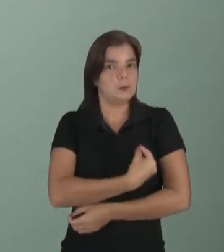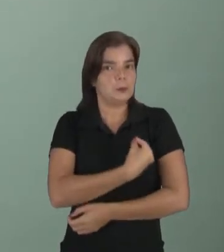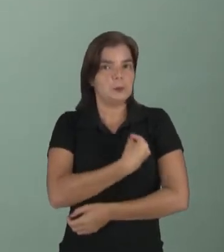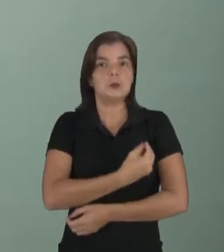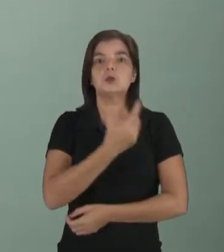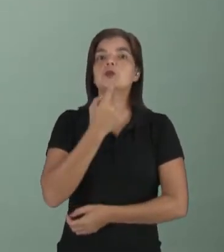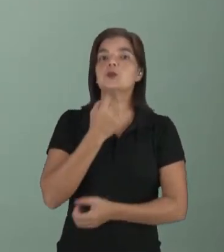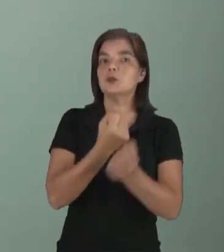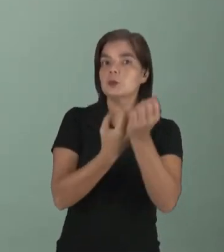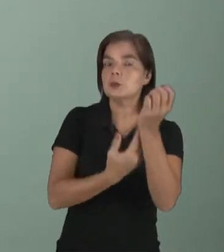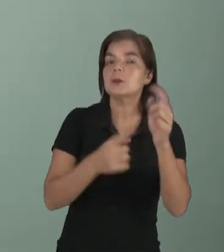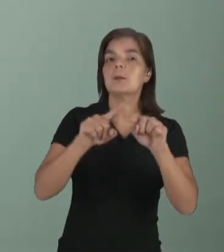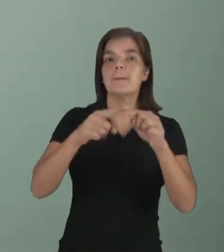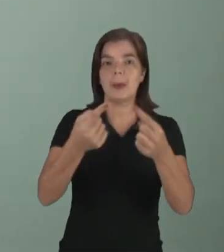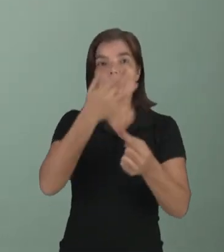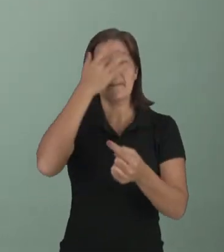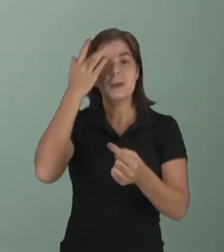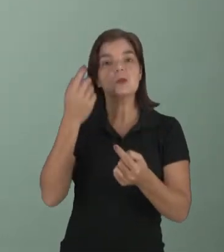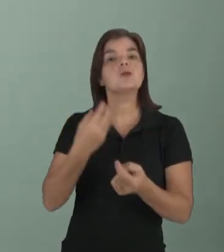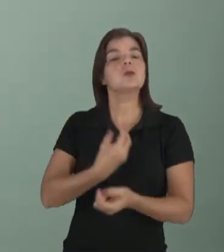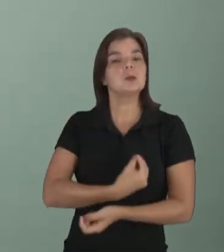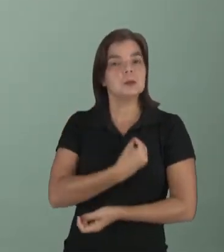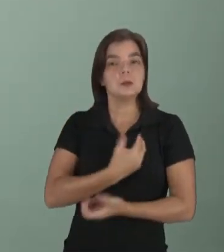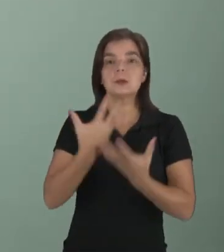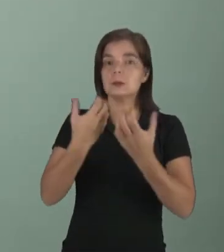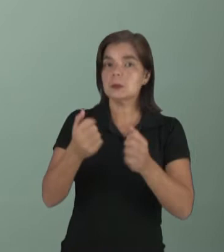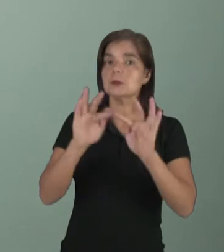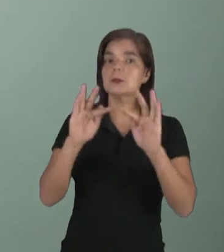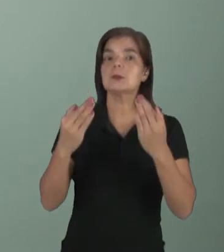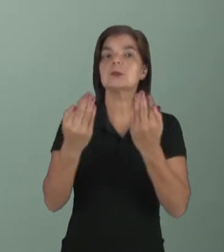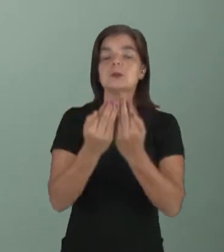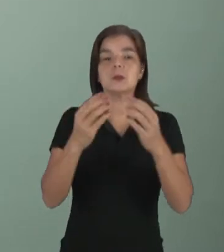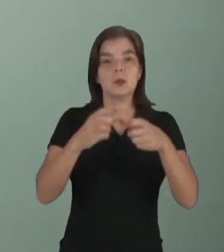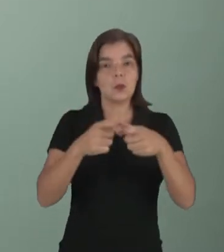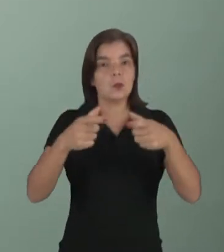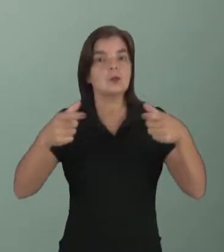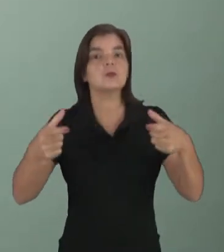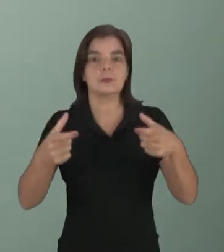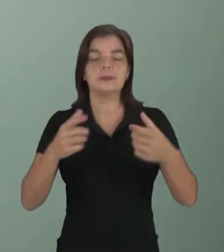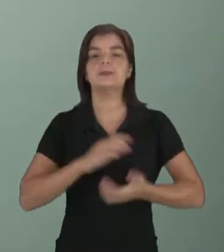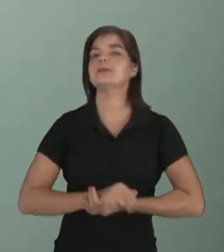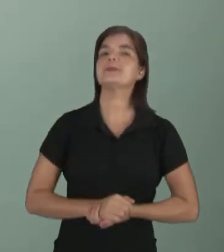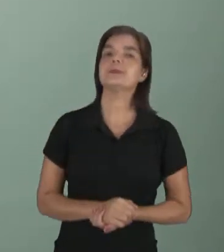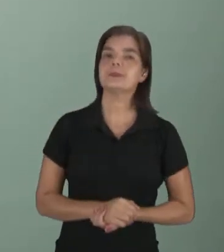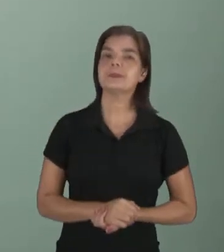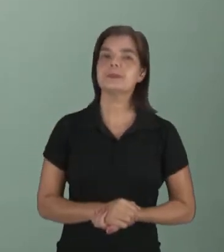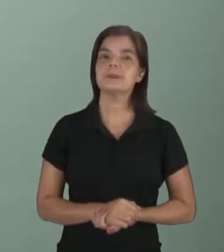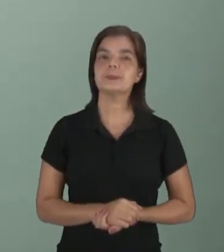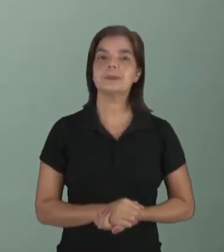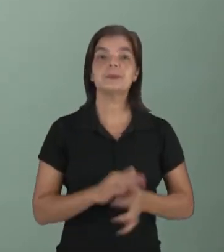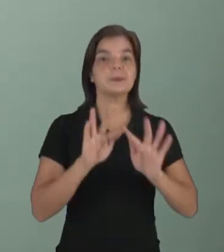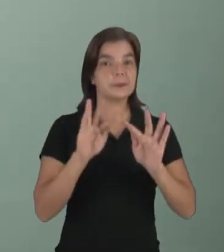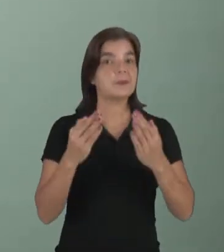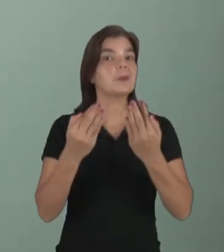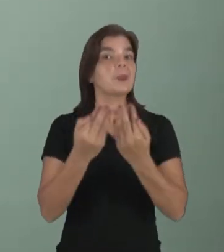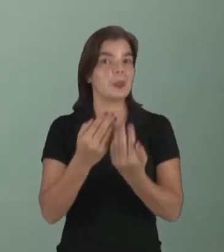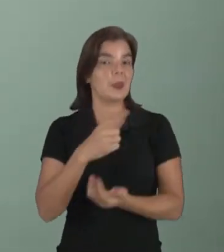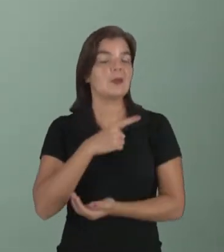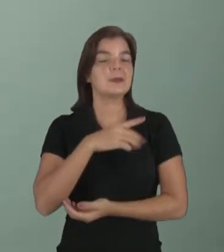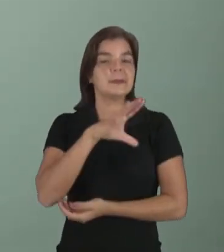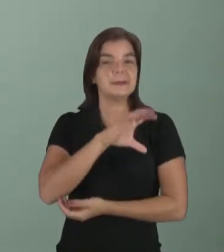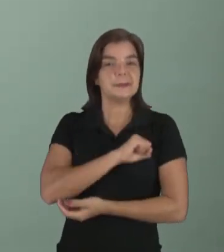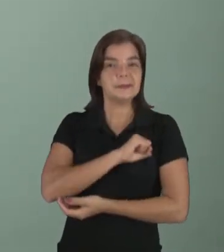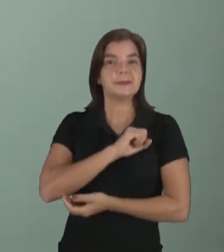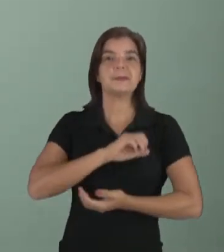de sangue mas aqueles que se consideram família um grupo maior pessoas que convivem juntos em cima família é isso família onde